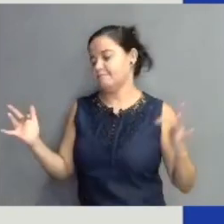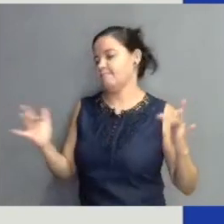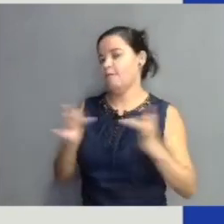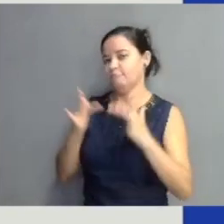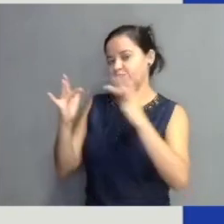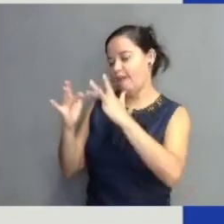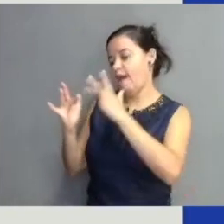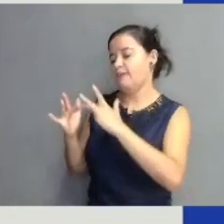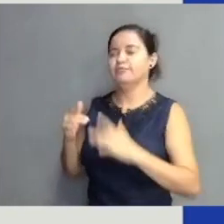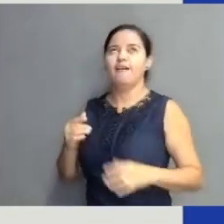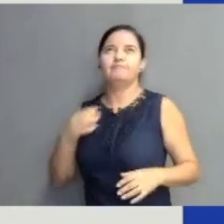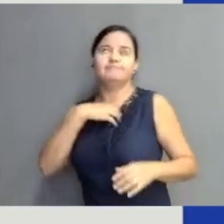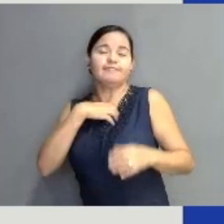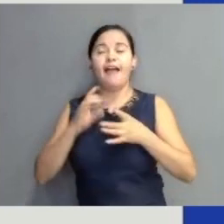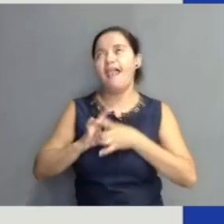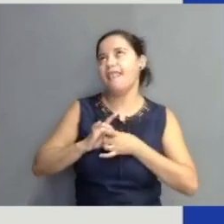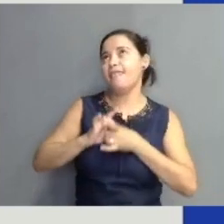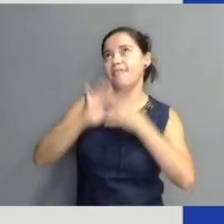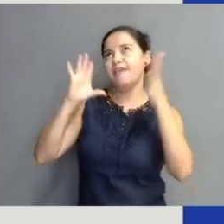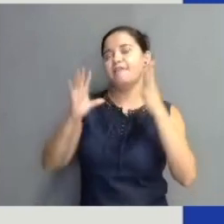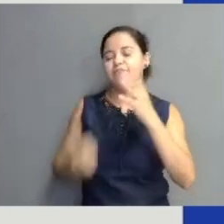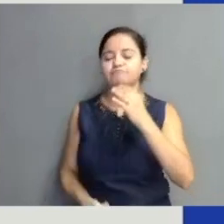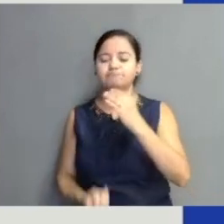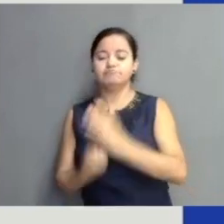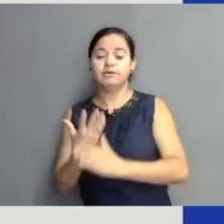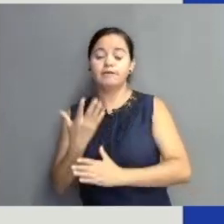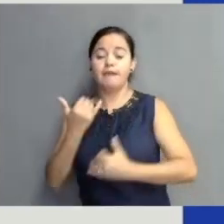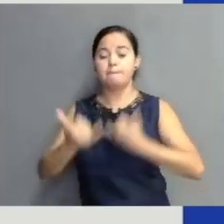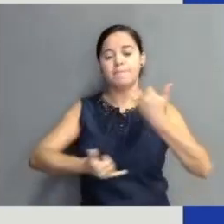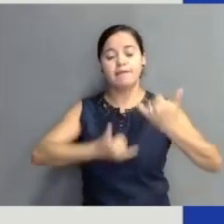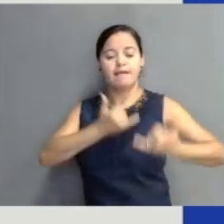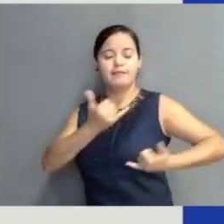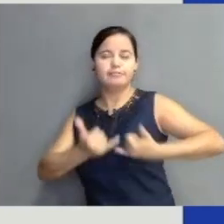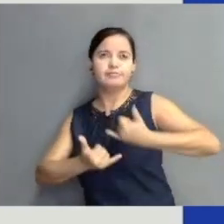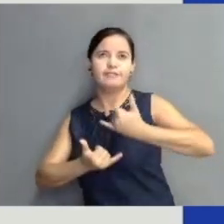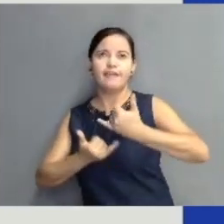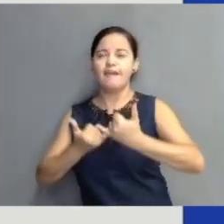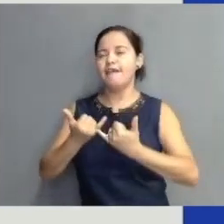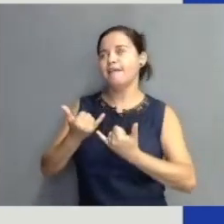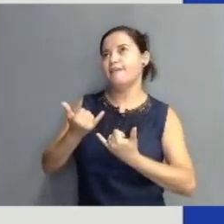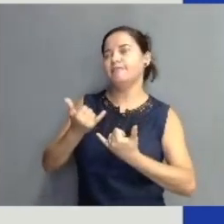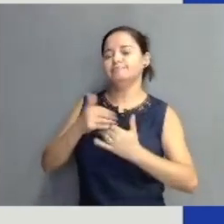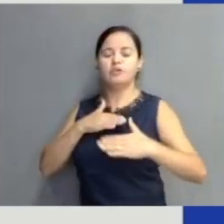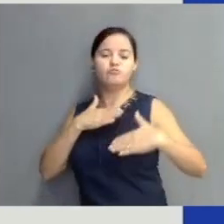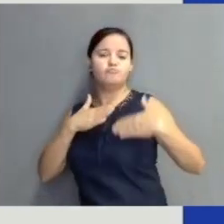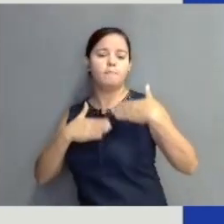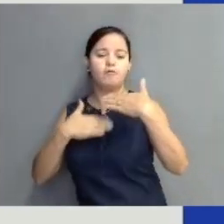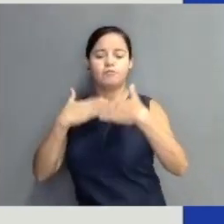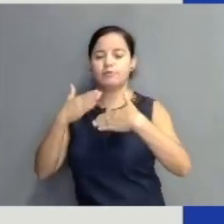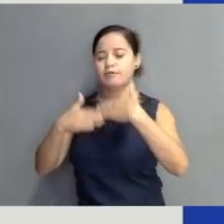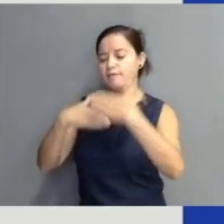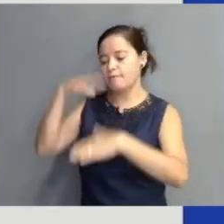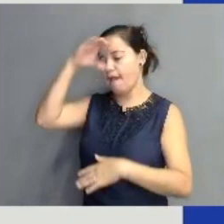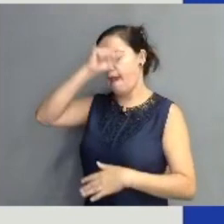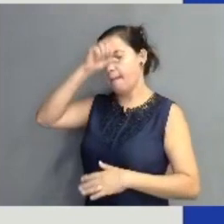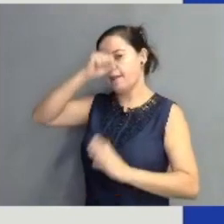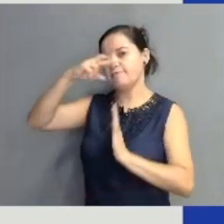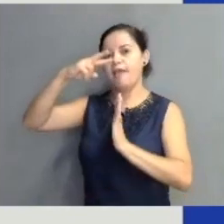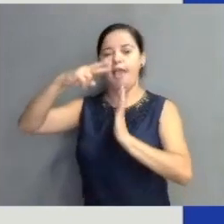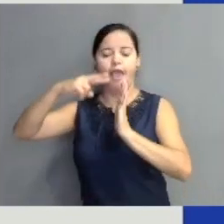ser livre para inventar brincadeiras, fazer descobertas e, aos pouquinhos, aprender a ler o